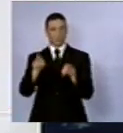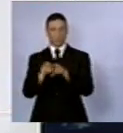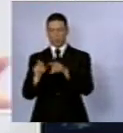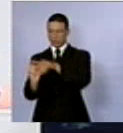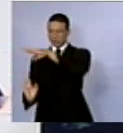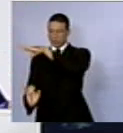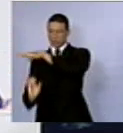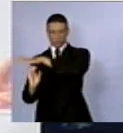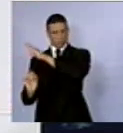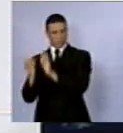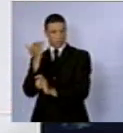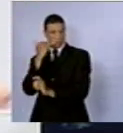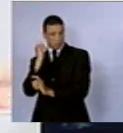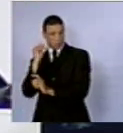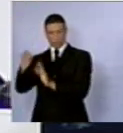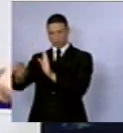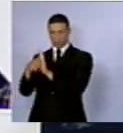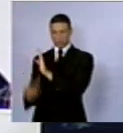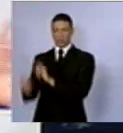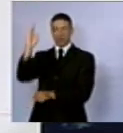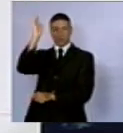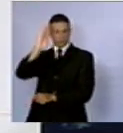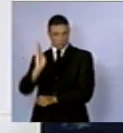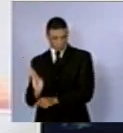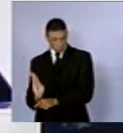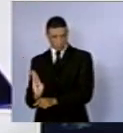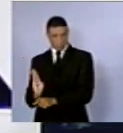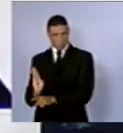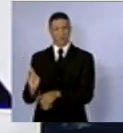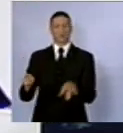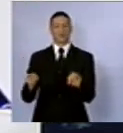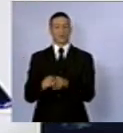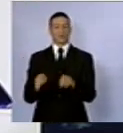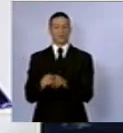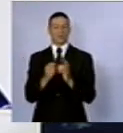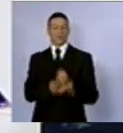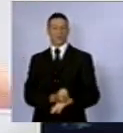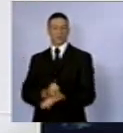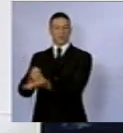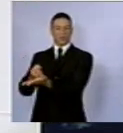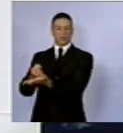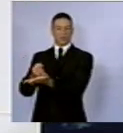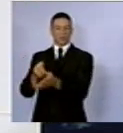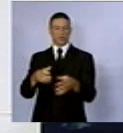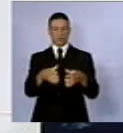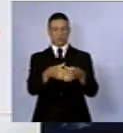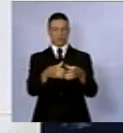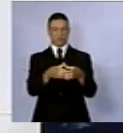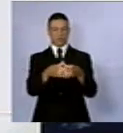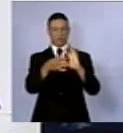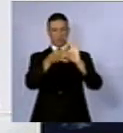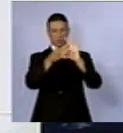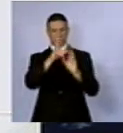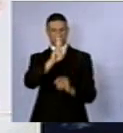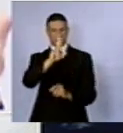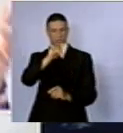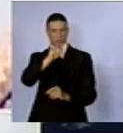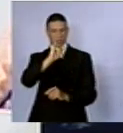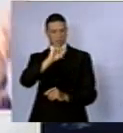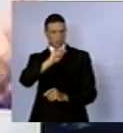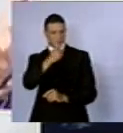país e que diga se de passagem inclusive apoiado pela advocacia geral da união e portanto